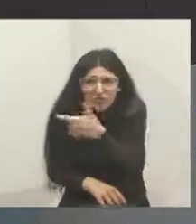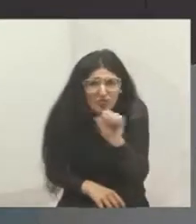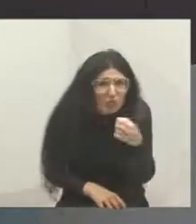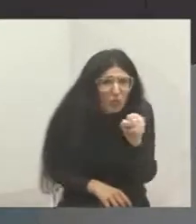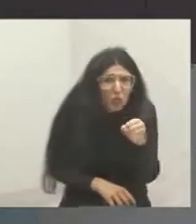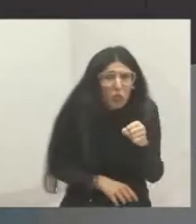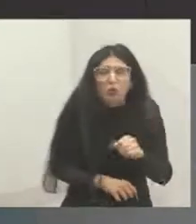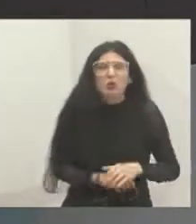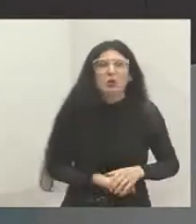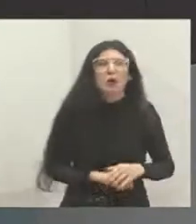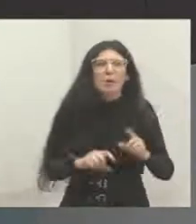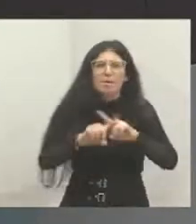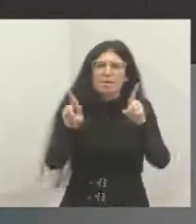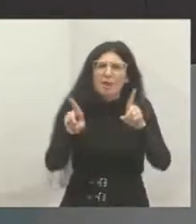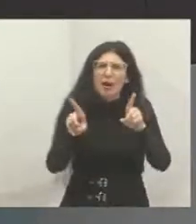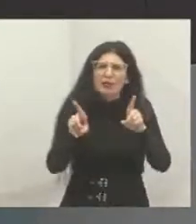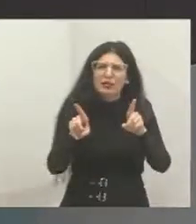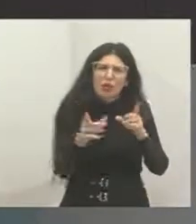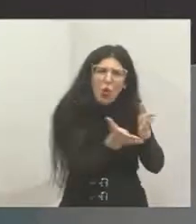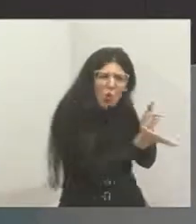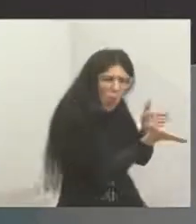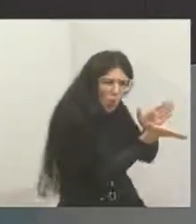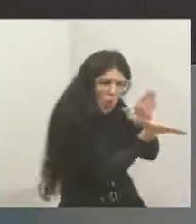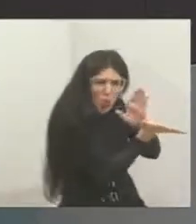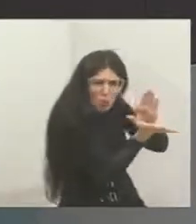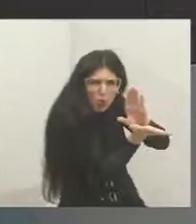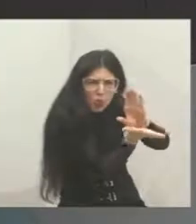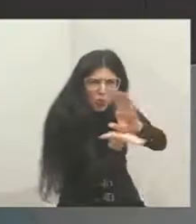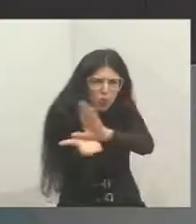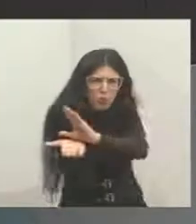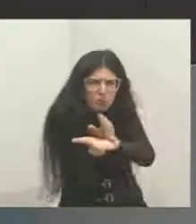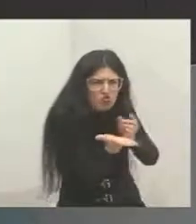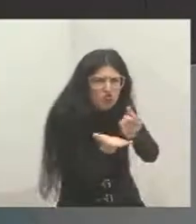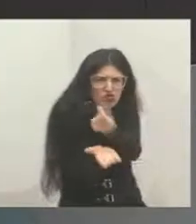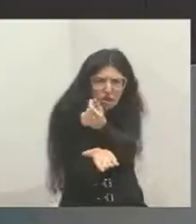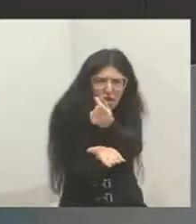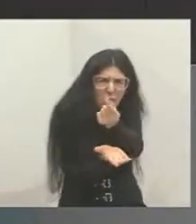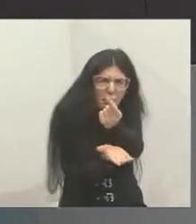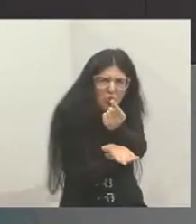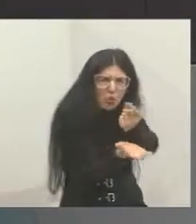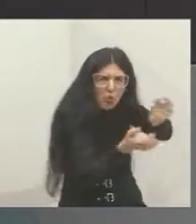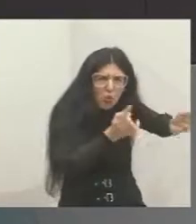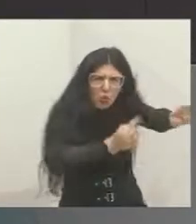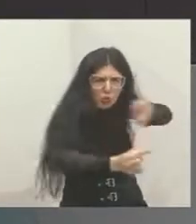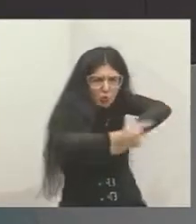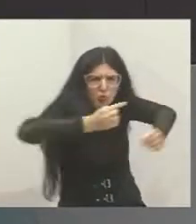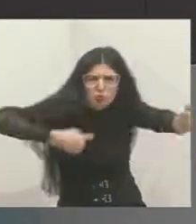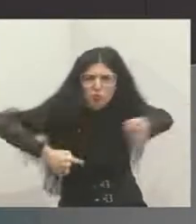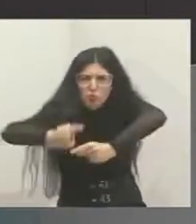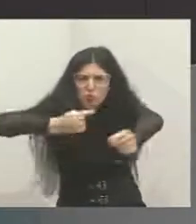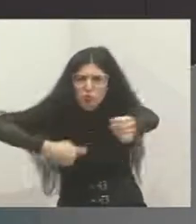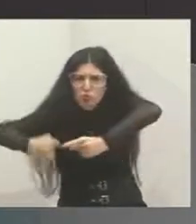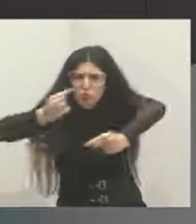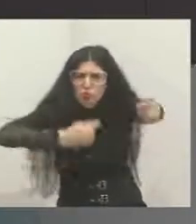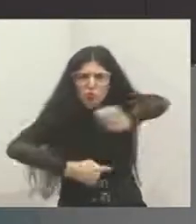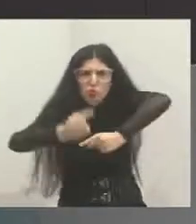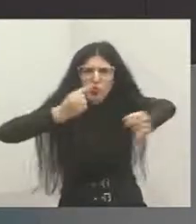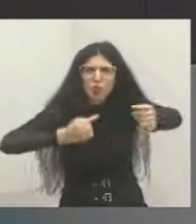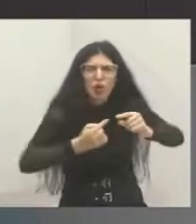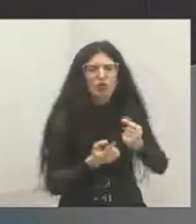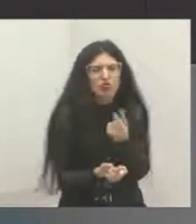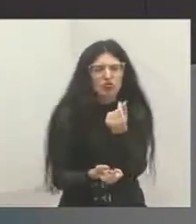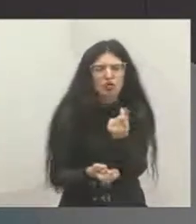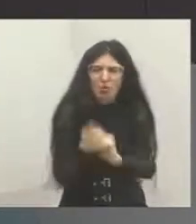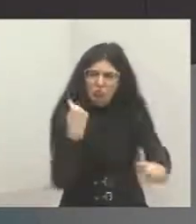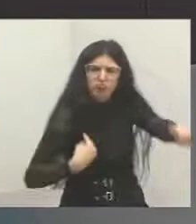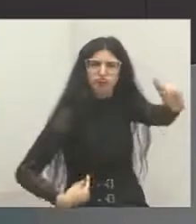e teve esse capital de giro. Será que não seria interessante redimensionar isso, né, para algumas outras